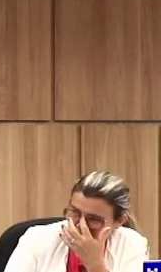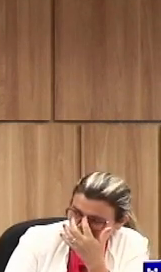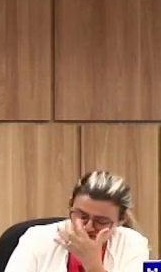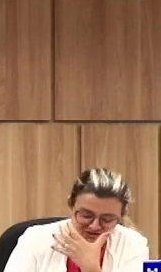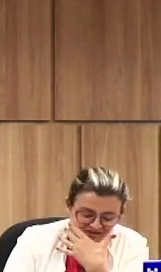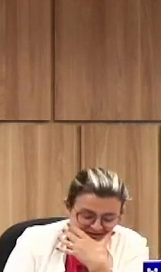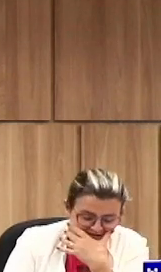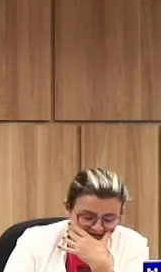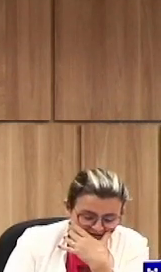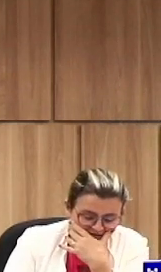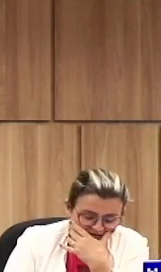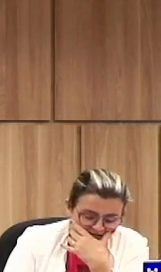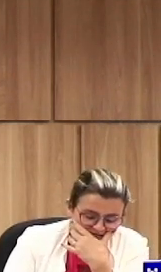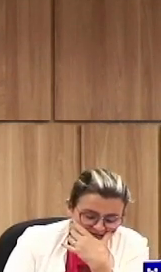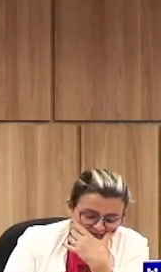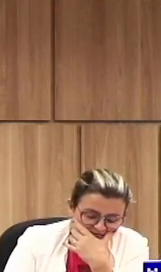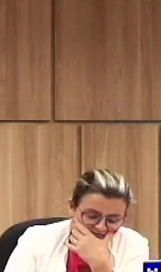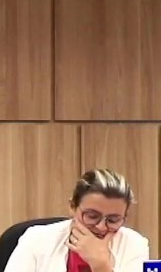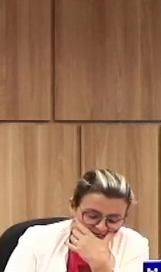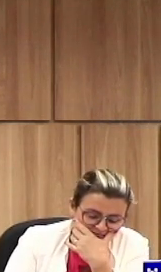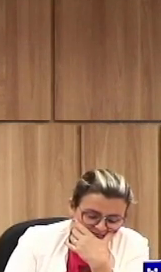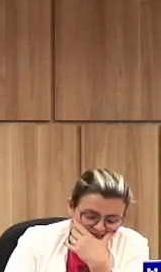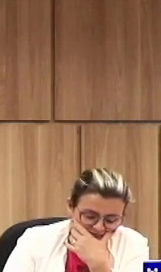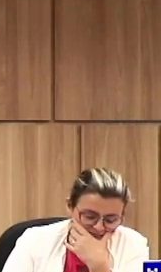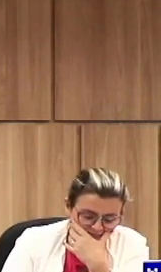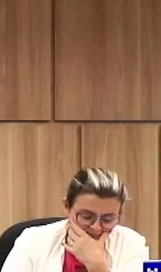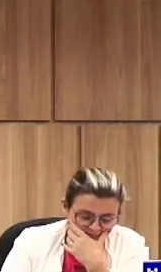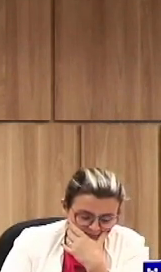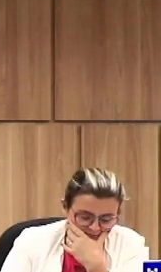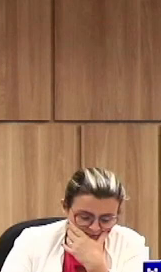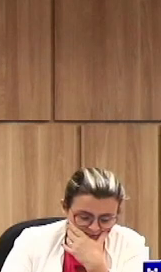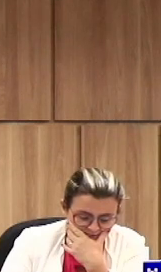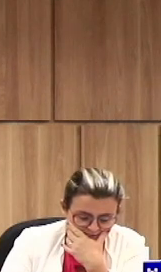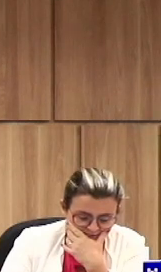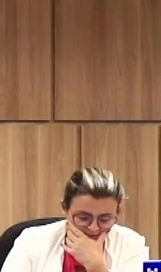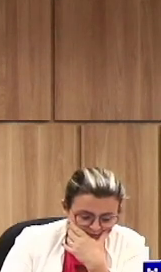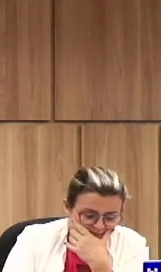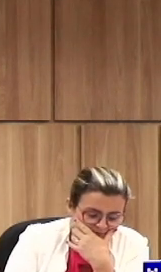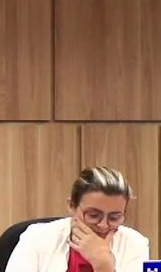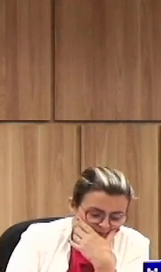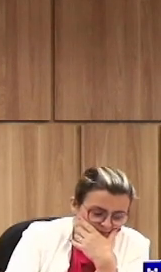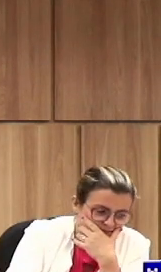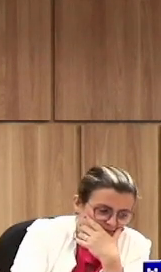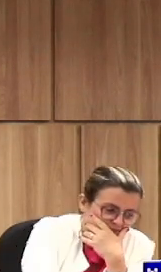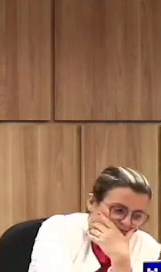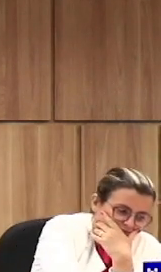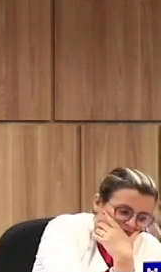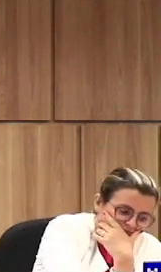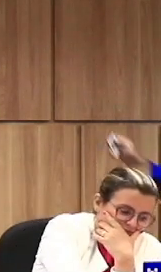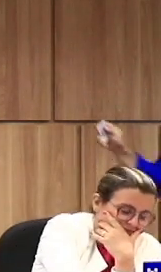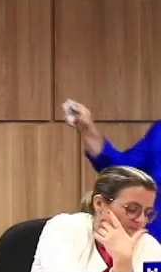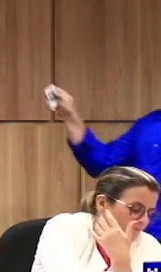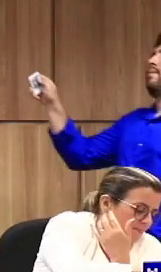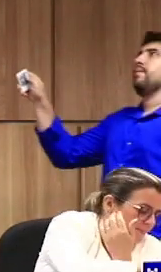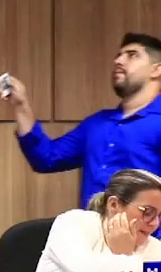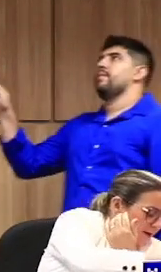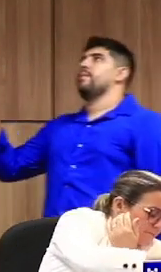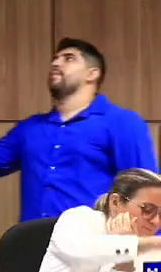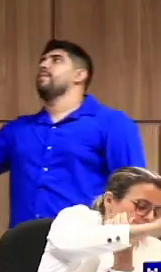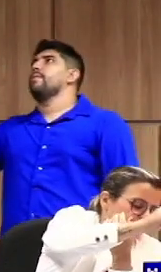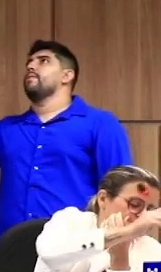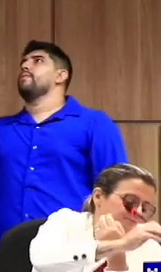café como vota o professor TIM vota sim senhor